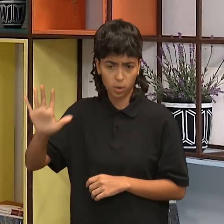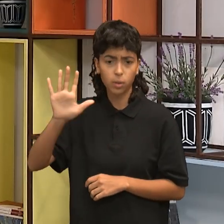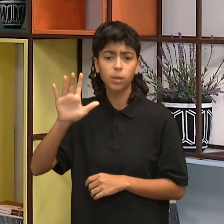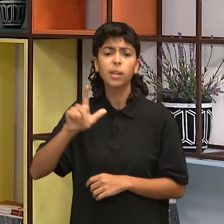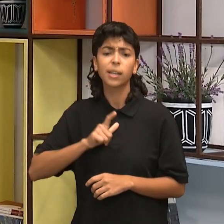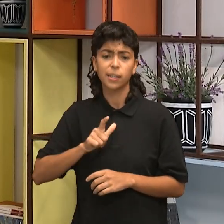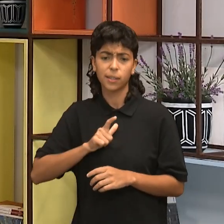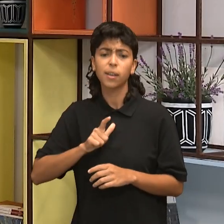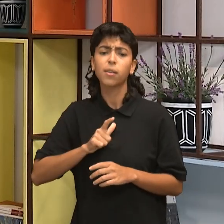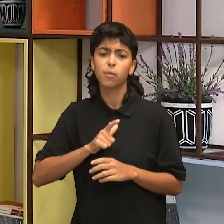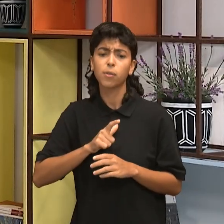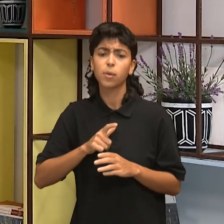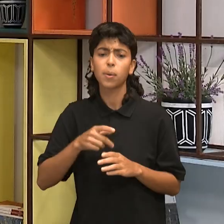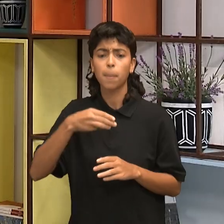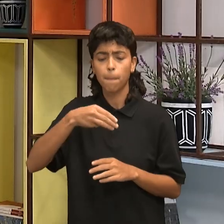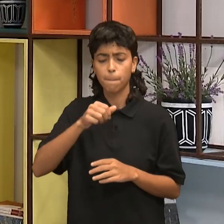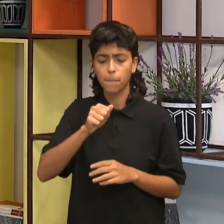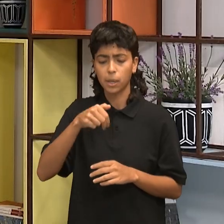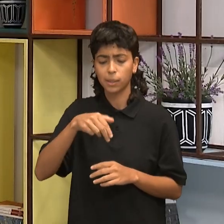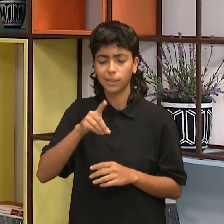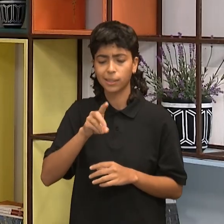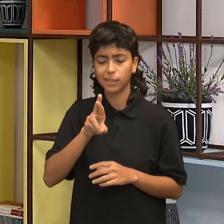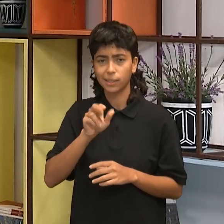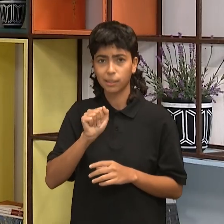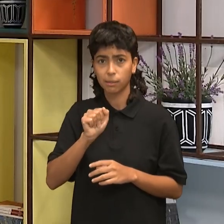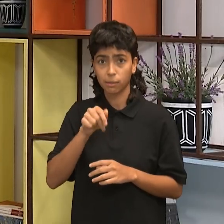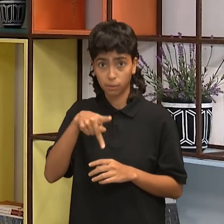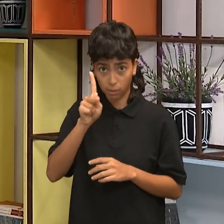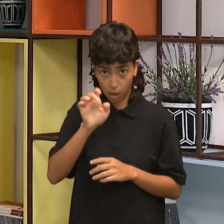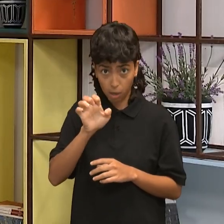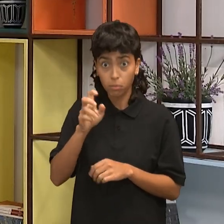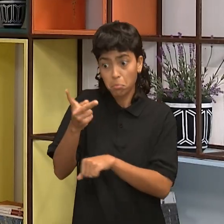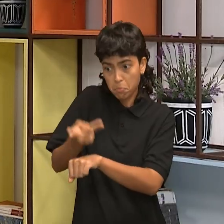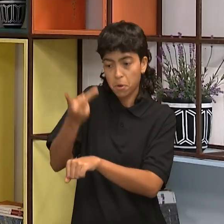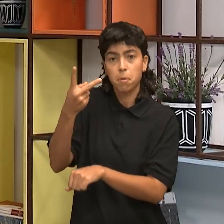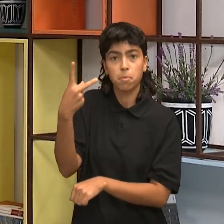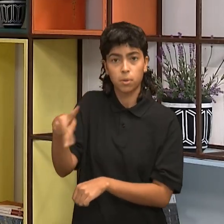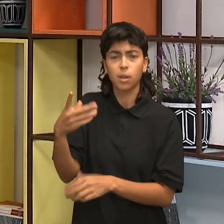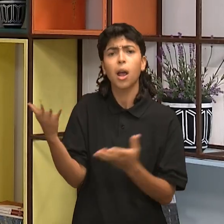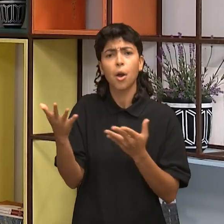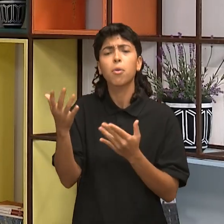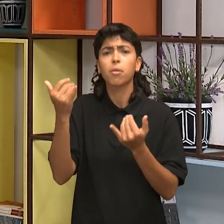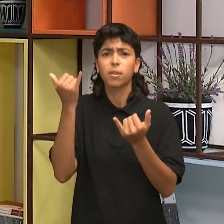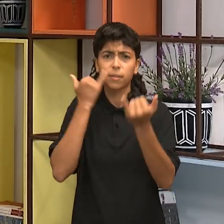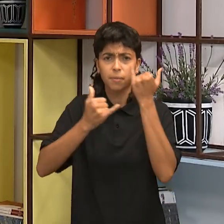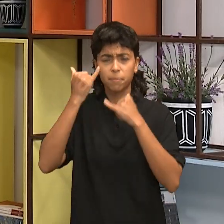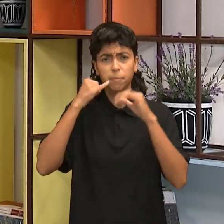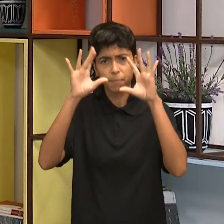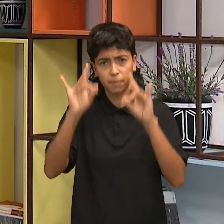e Comic Shop Mandrake. A repórter Jéssica Lima conta mais pra gente sobre essa conquista.